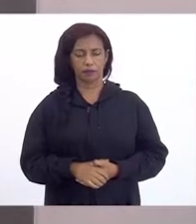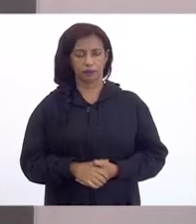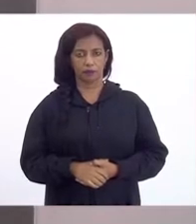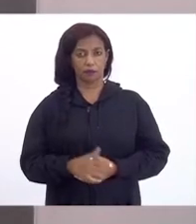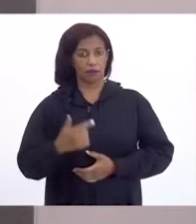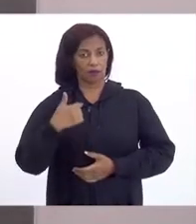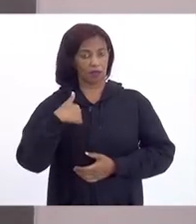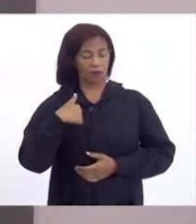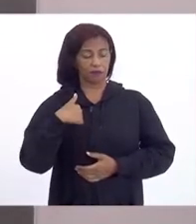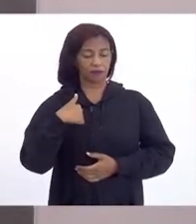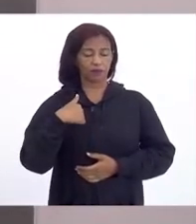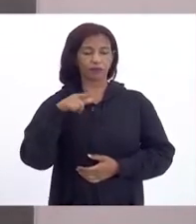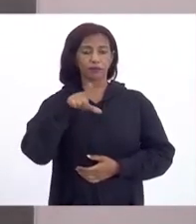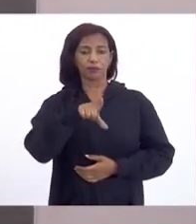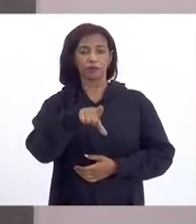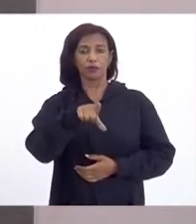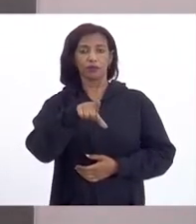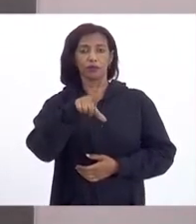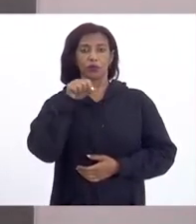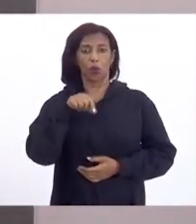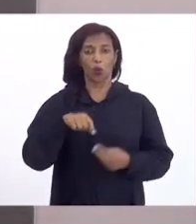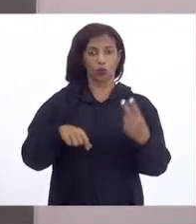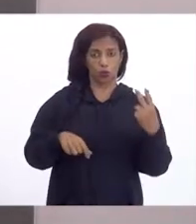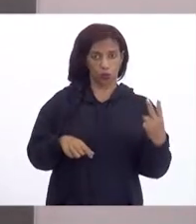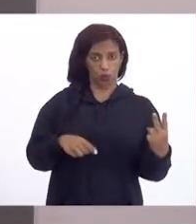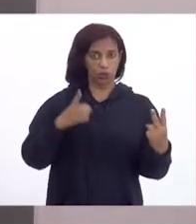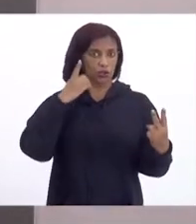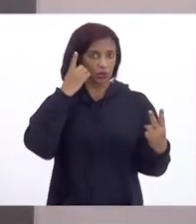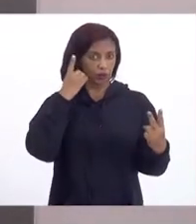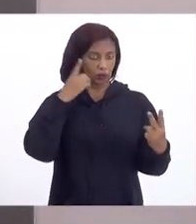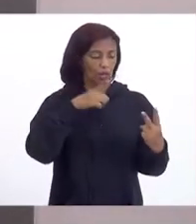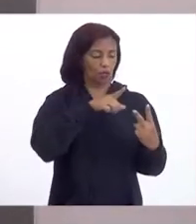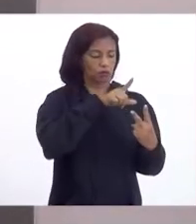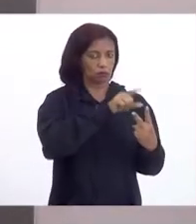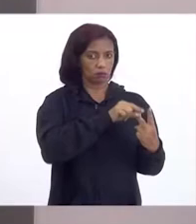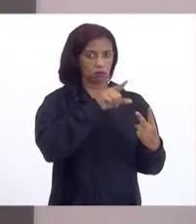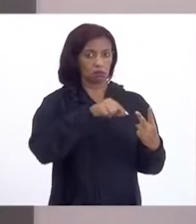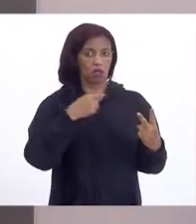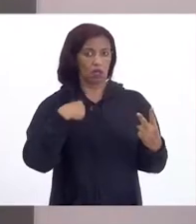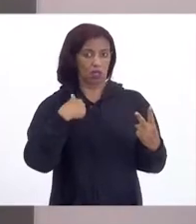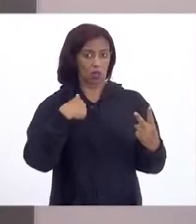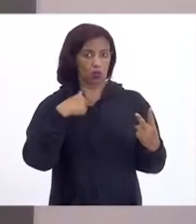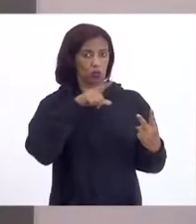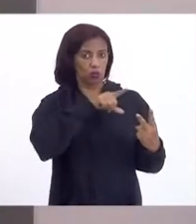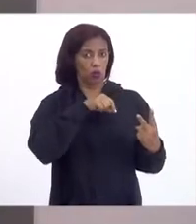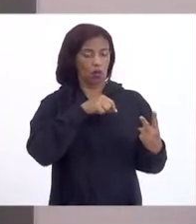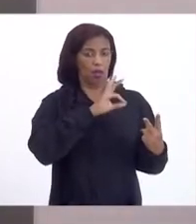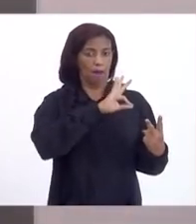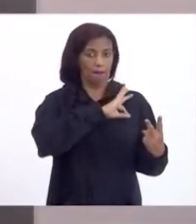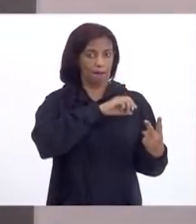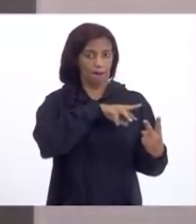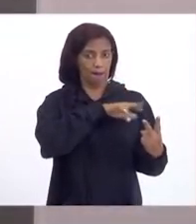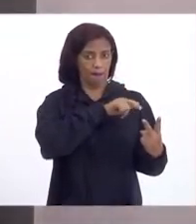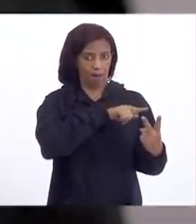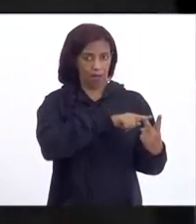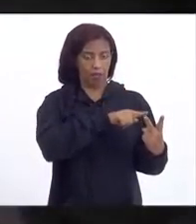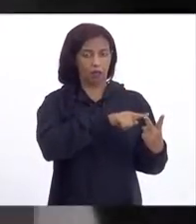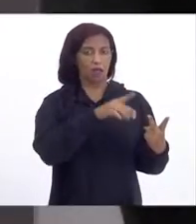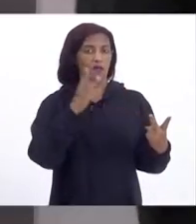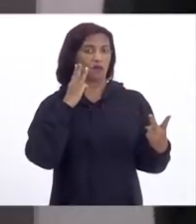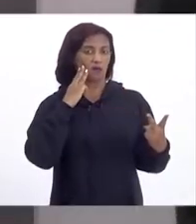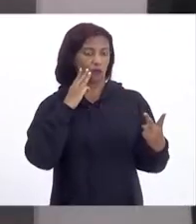Eu indiquei, então tenho que indicar dois deputados, eu indiquei a Marta Rocha e o